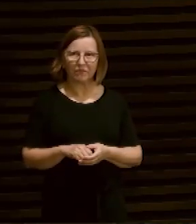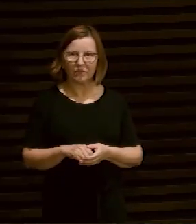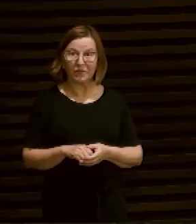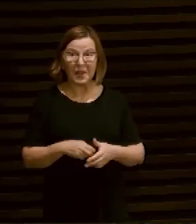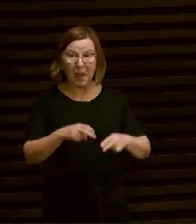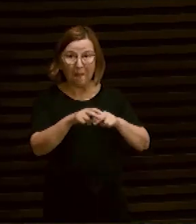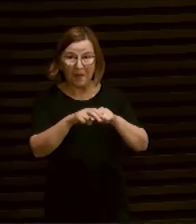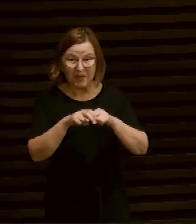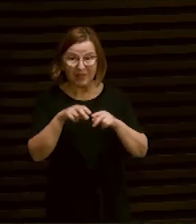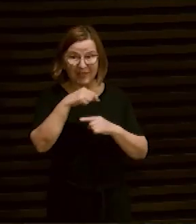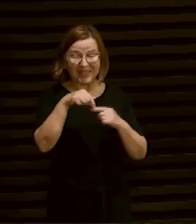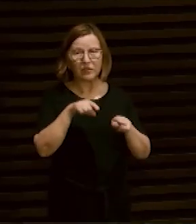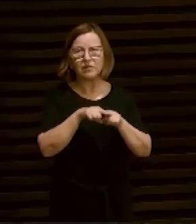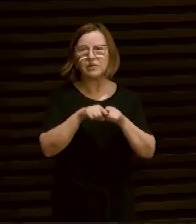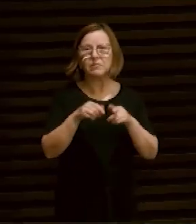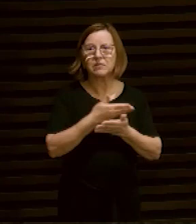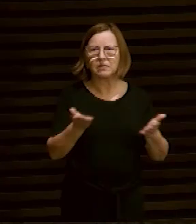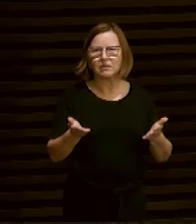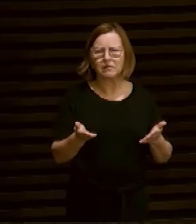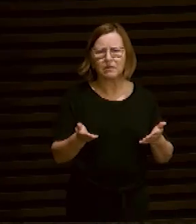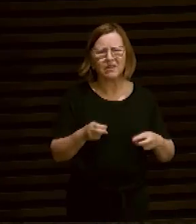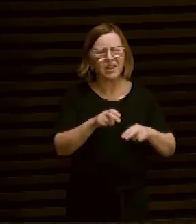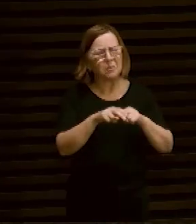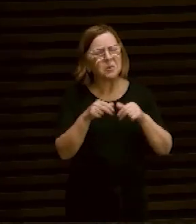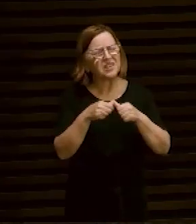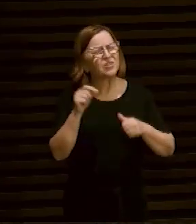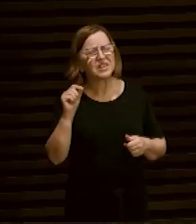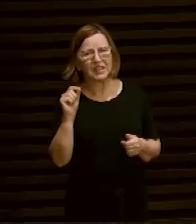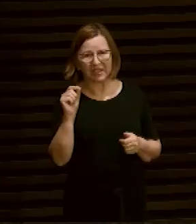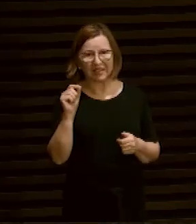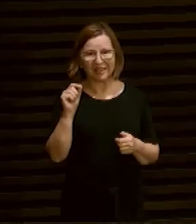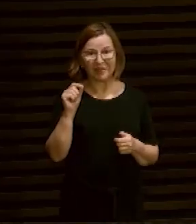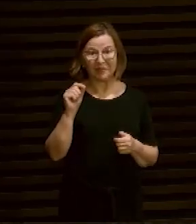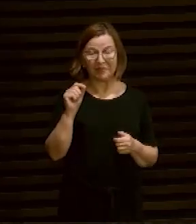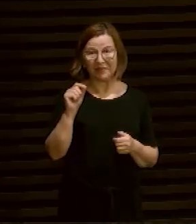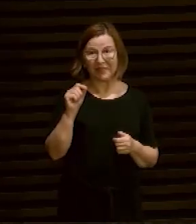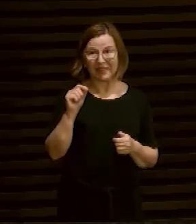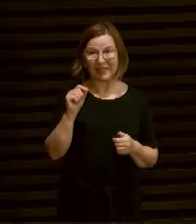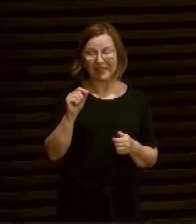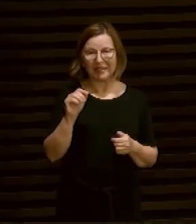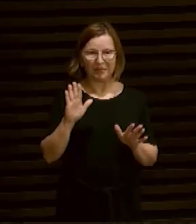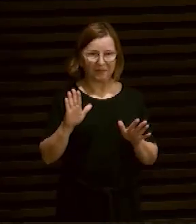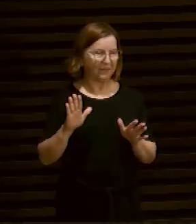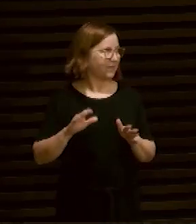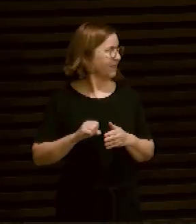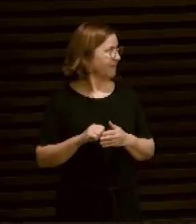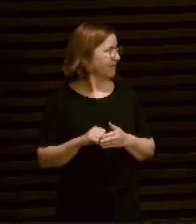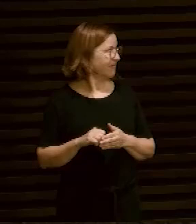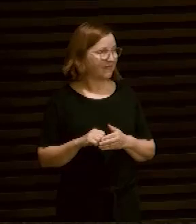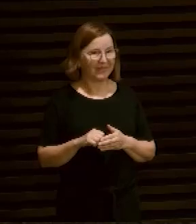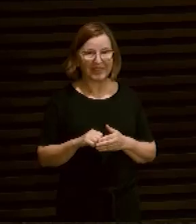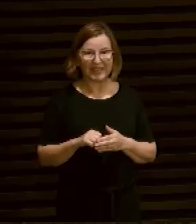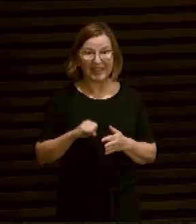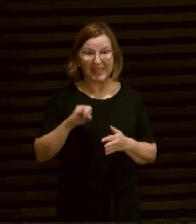isso, santos irmãos, por isso o quê? Já que o discurso é conclusivo, não vai aumentar mais nada, Deus não